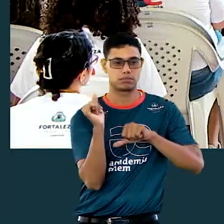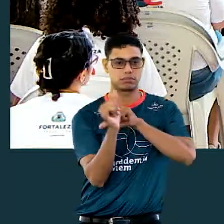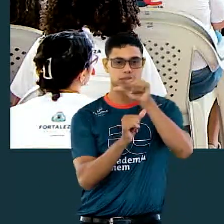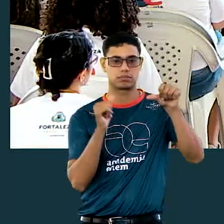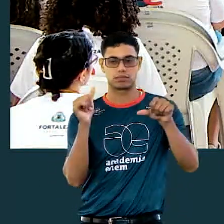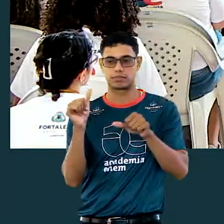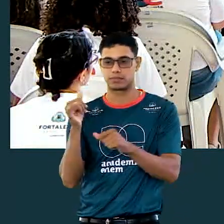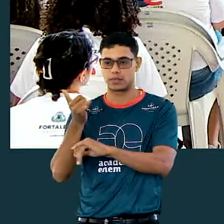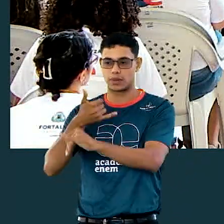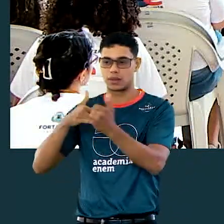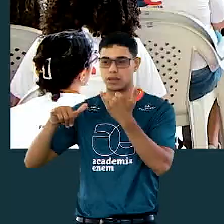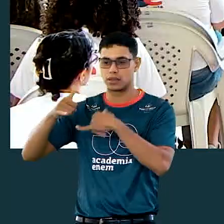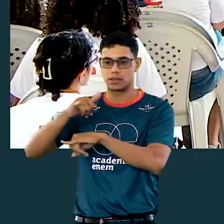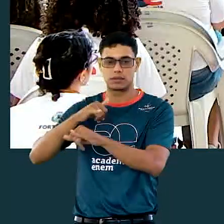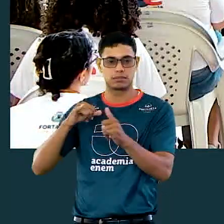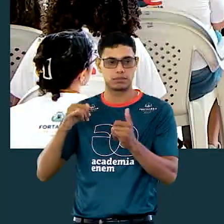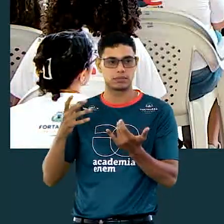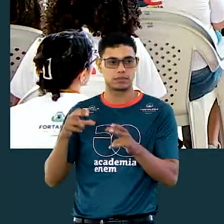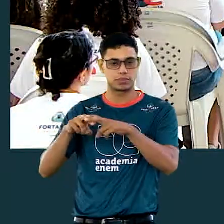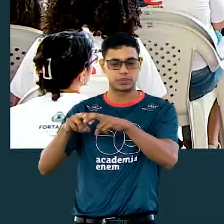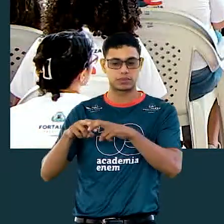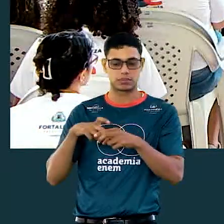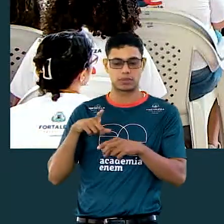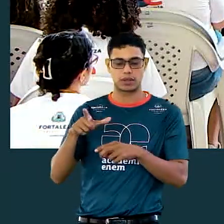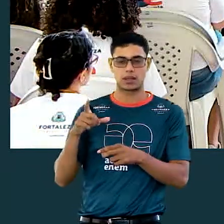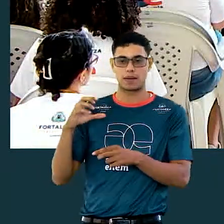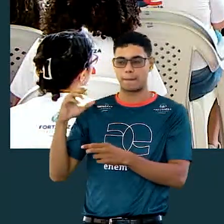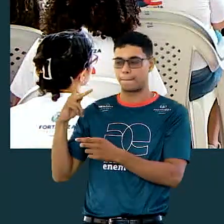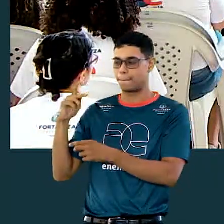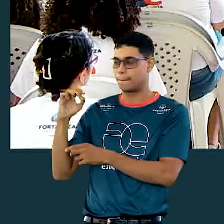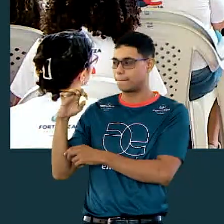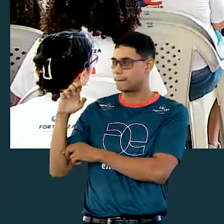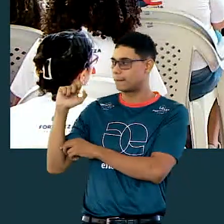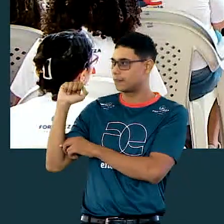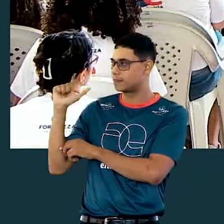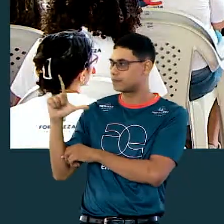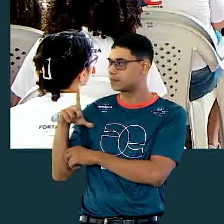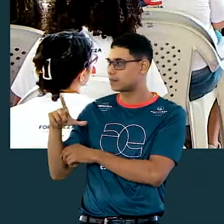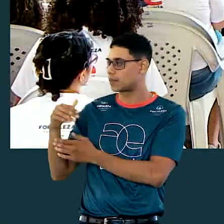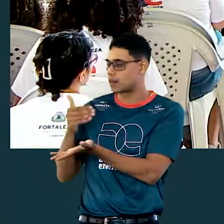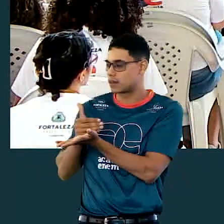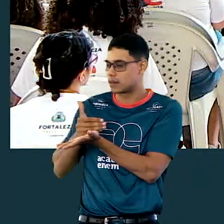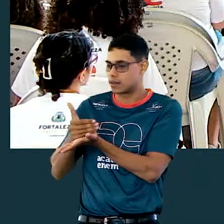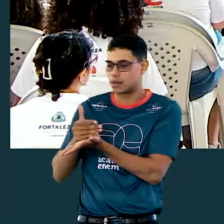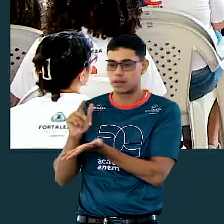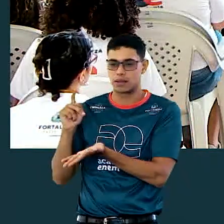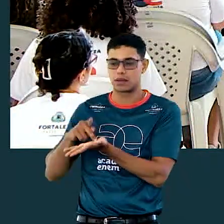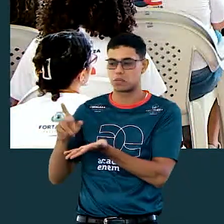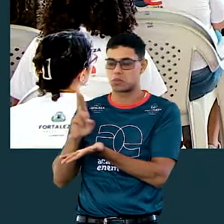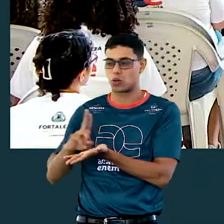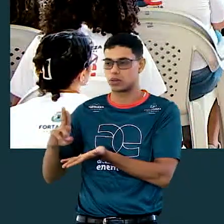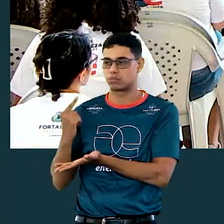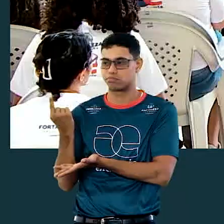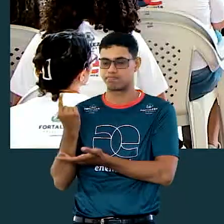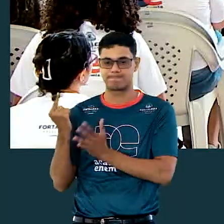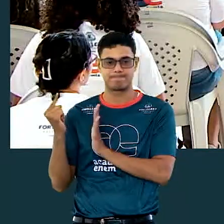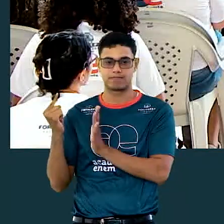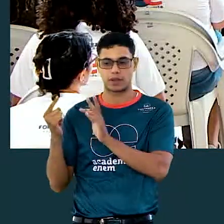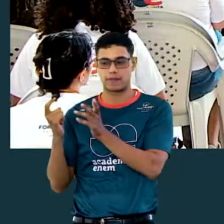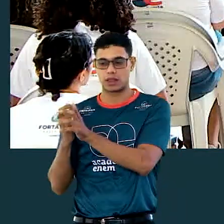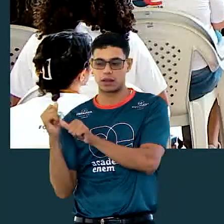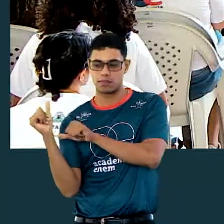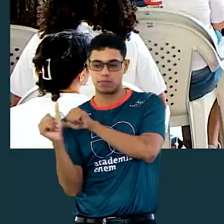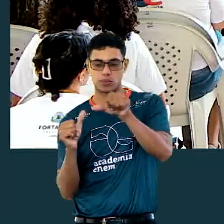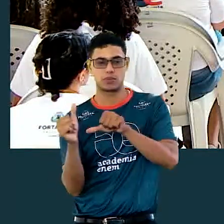vai transformar. Então, as energias potenciais, de origem, elas não são úteis. Úteis são as transformadas a partir